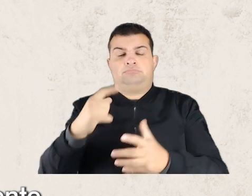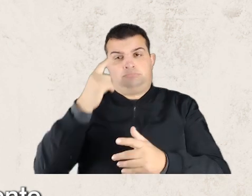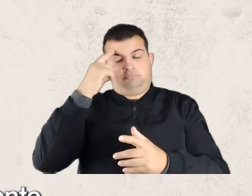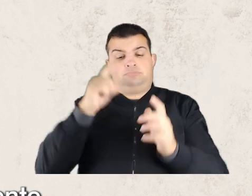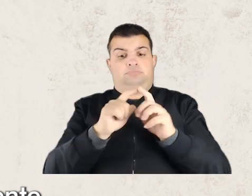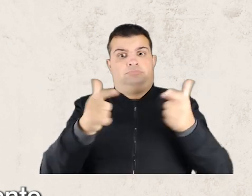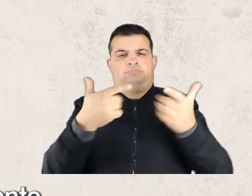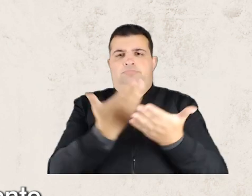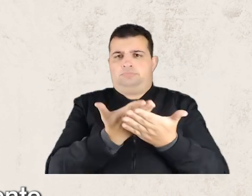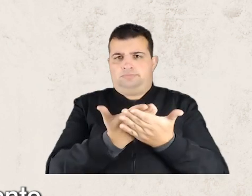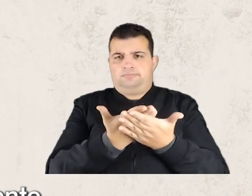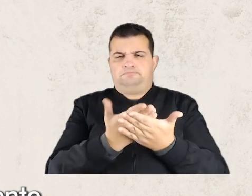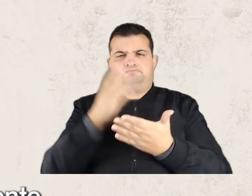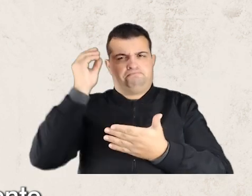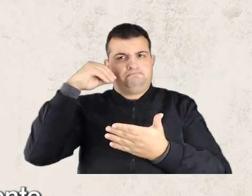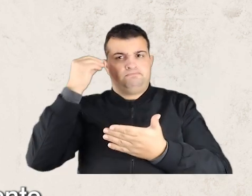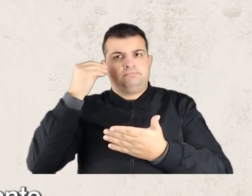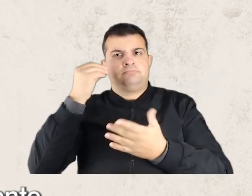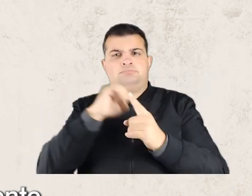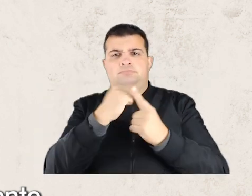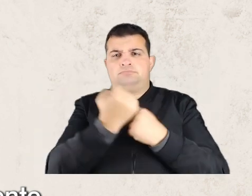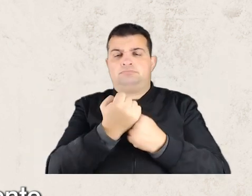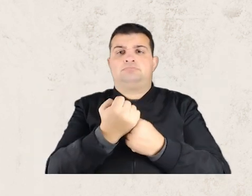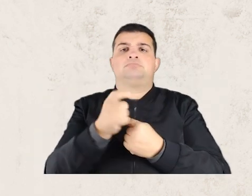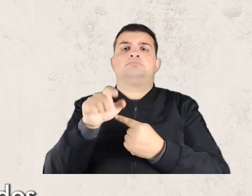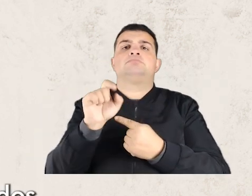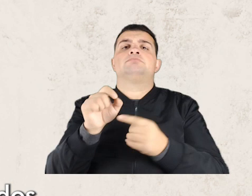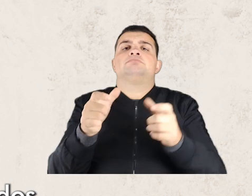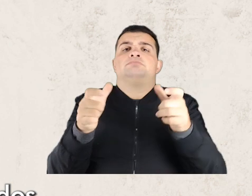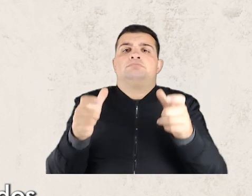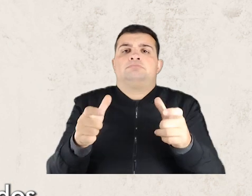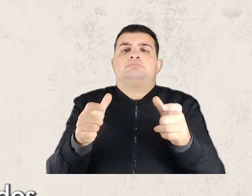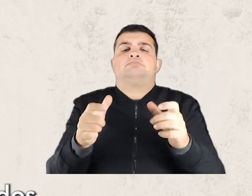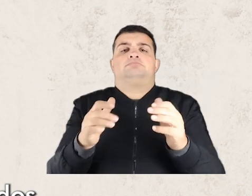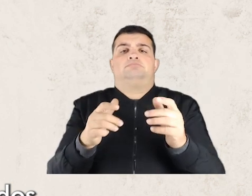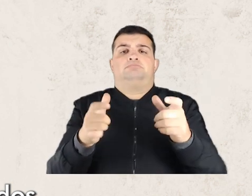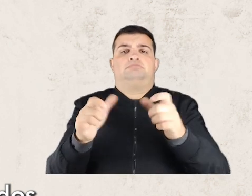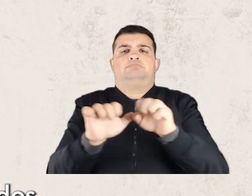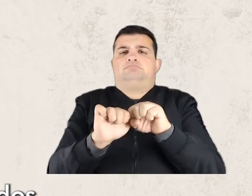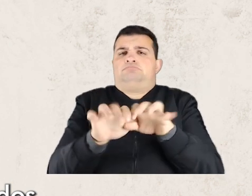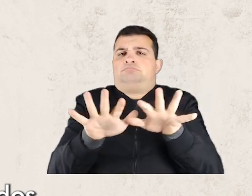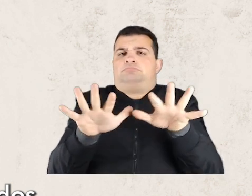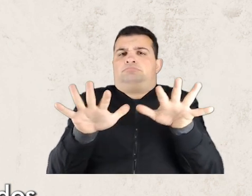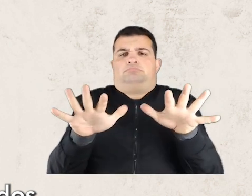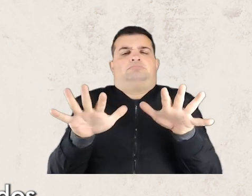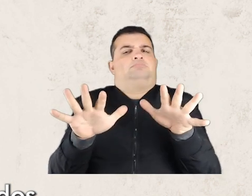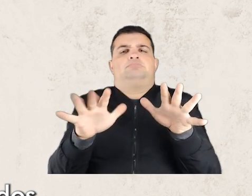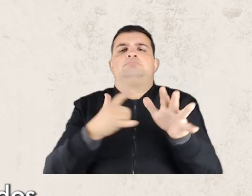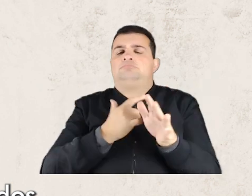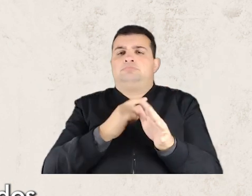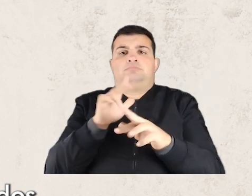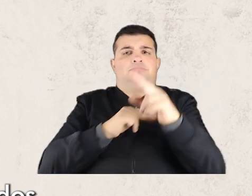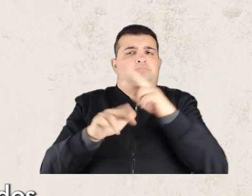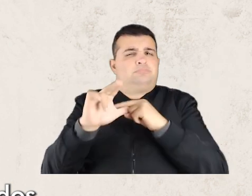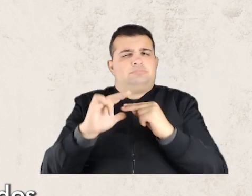e a sociedade, uma sociedade compreendida historicamente. Mas o psicólogo Fernando lembra que se trata de um